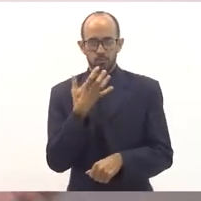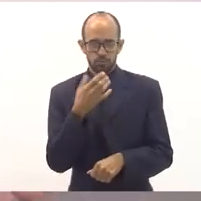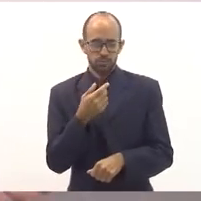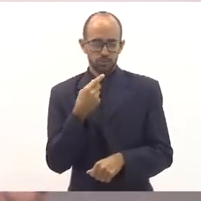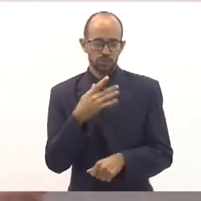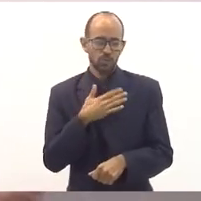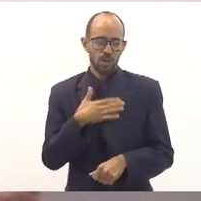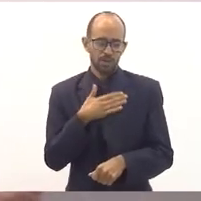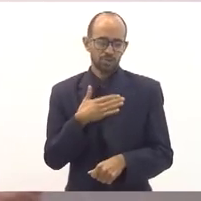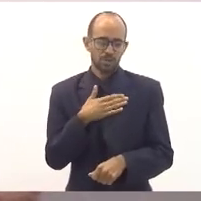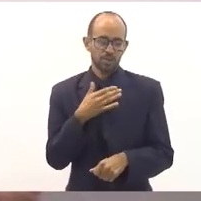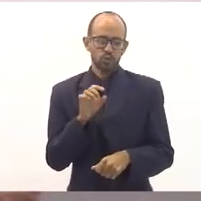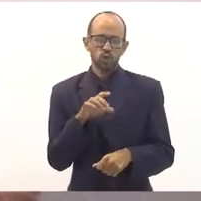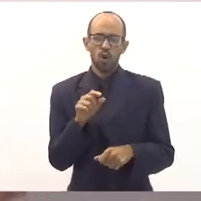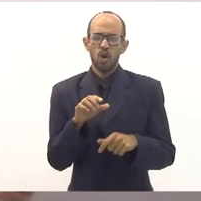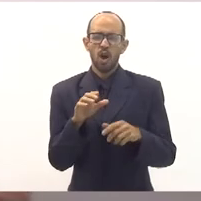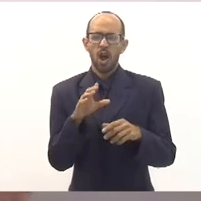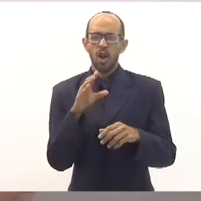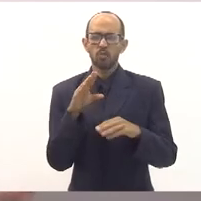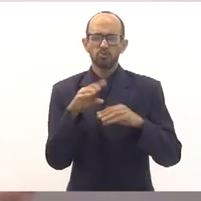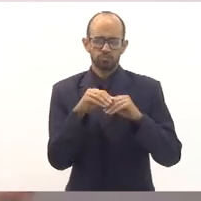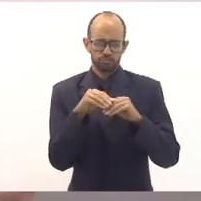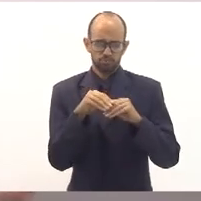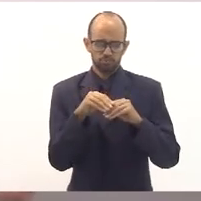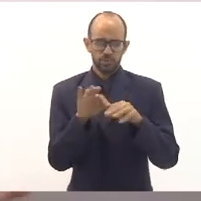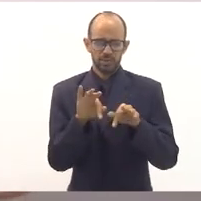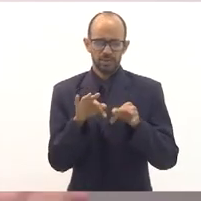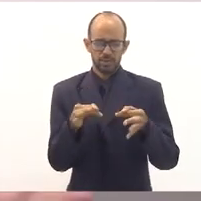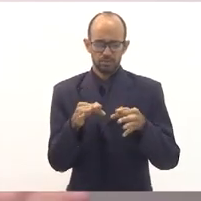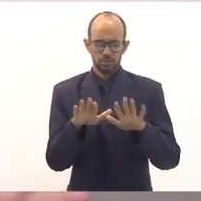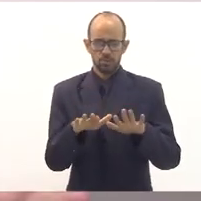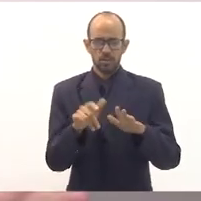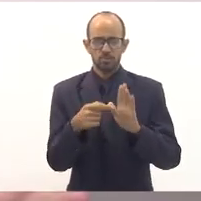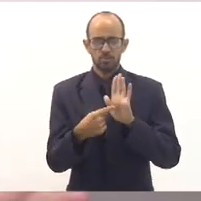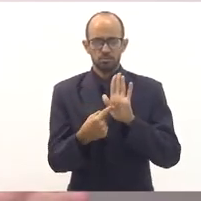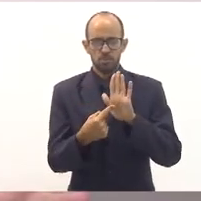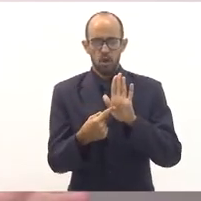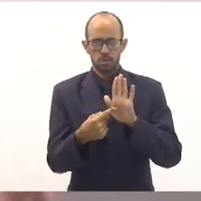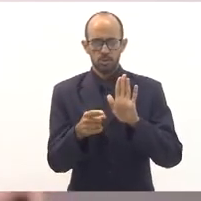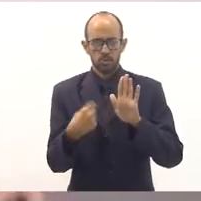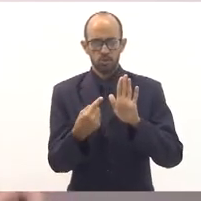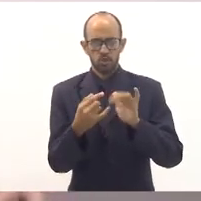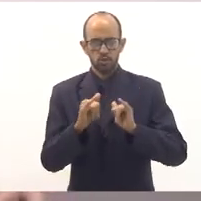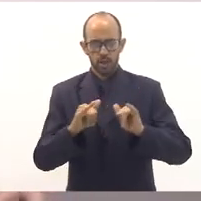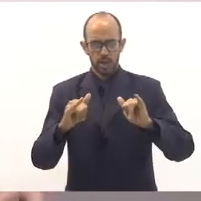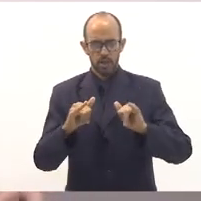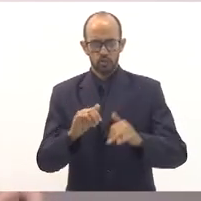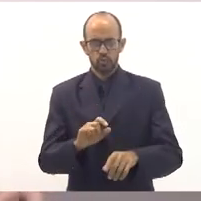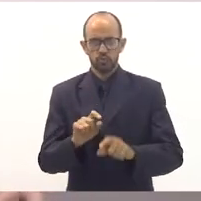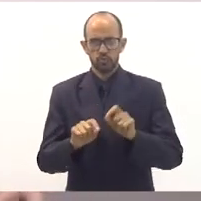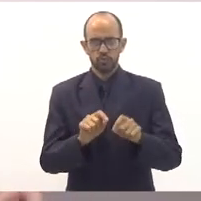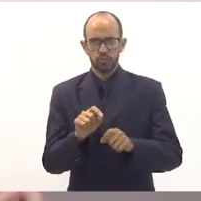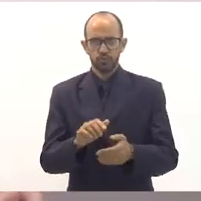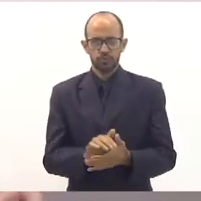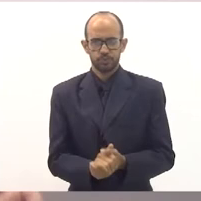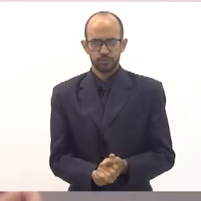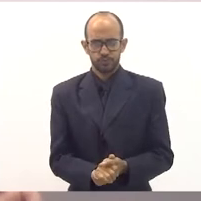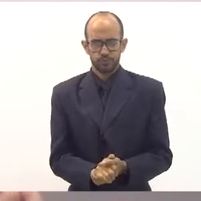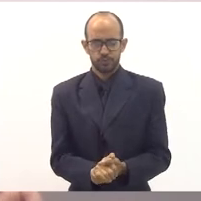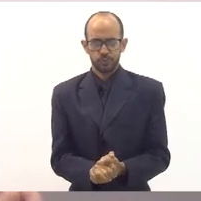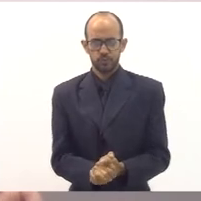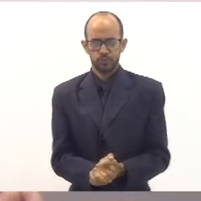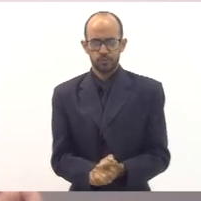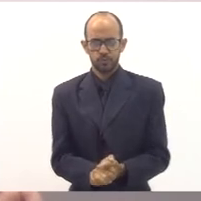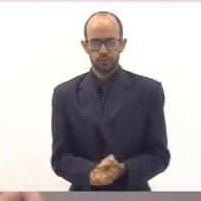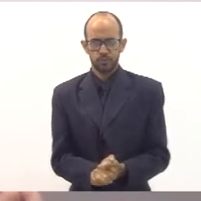acho assim é só um trechinho Porque é tão simples mas acho que mostra o nosso recado né que é assim